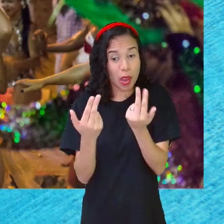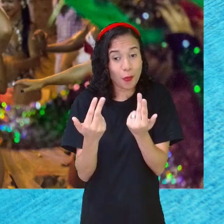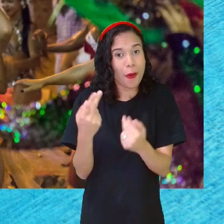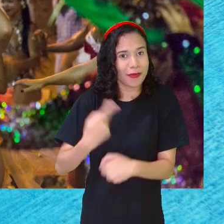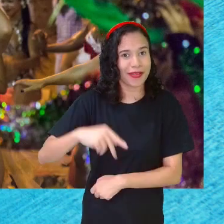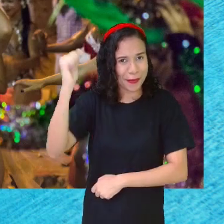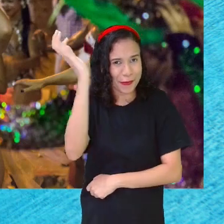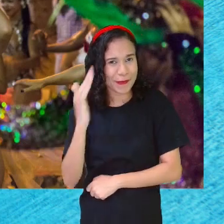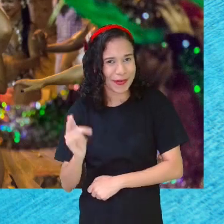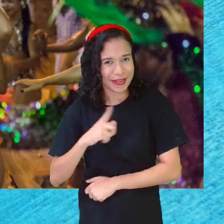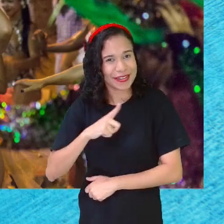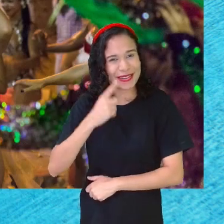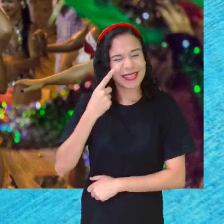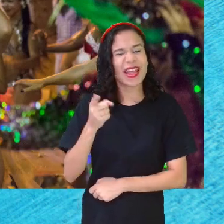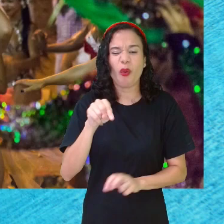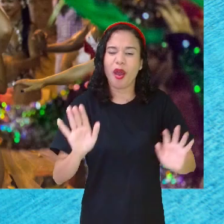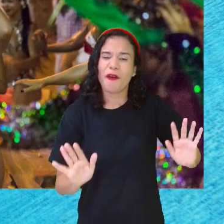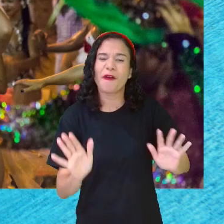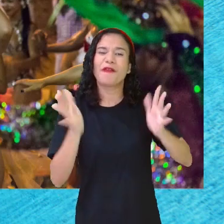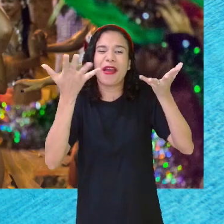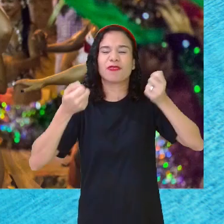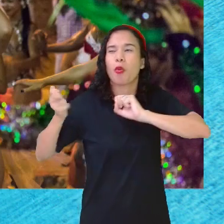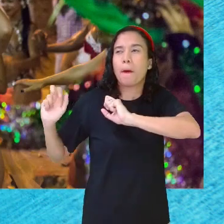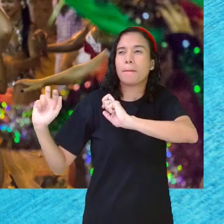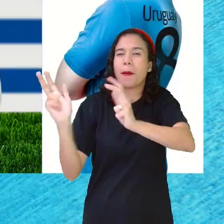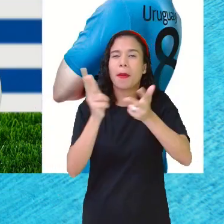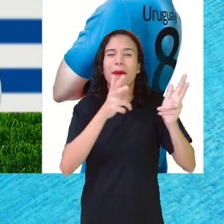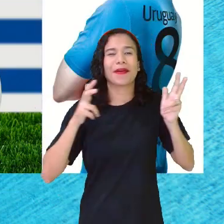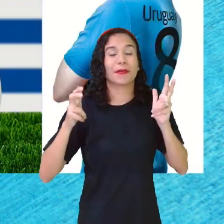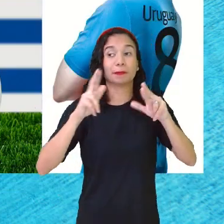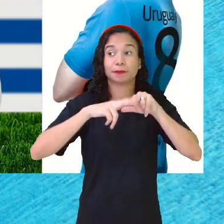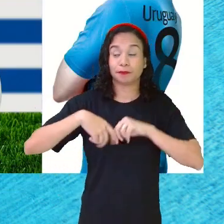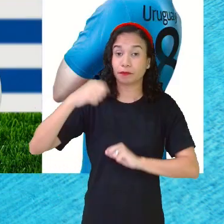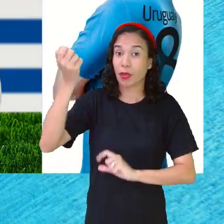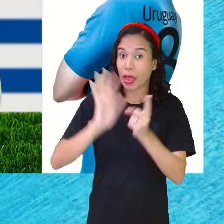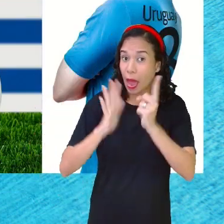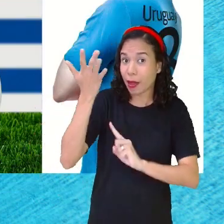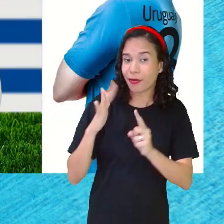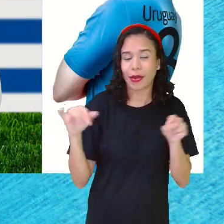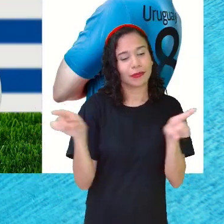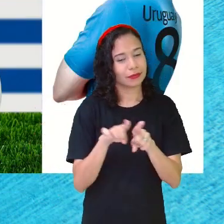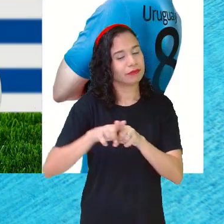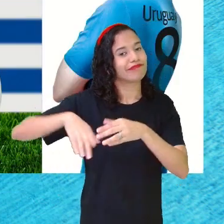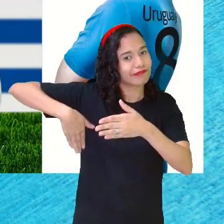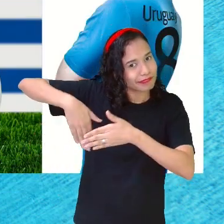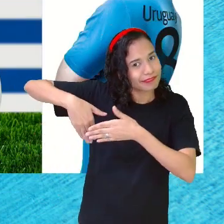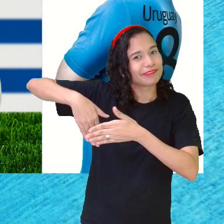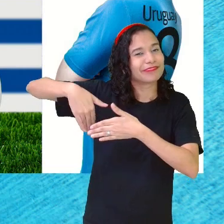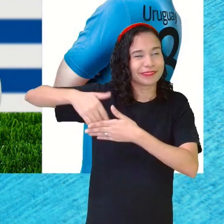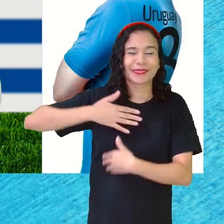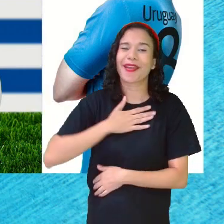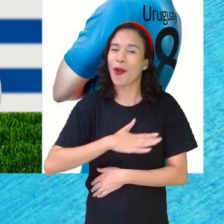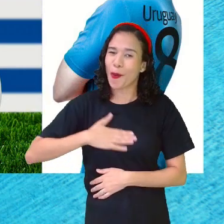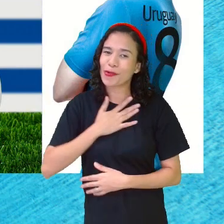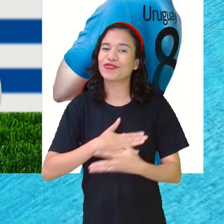no Brasil. Uma festa bastante comemorada. Carnaval e futebol é outra coisa